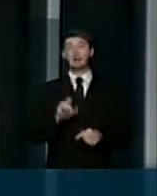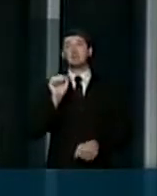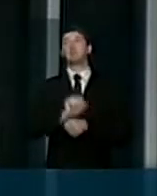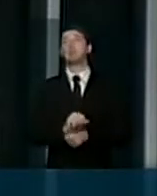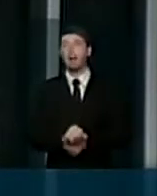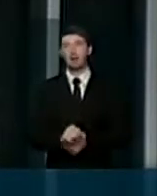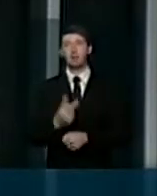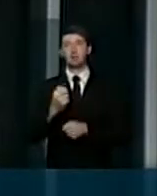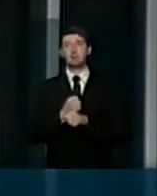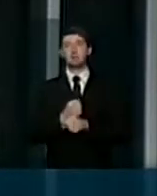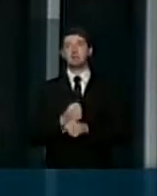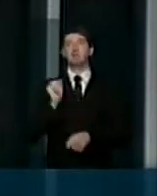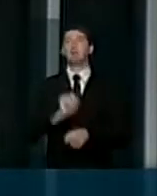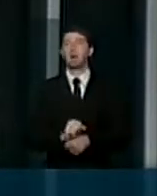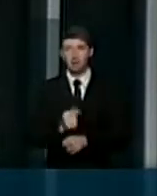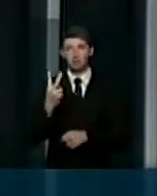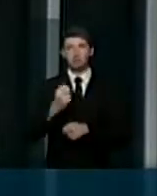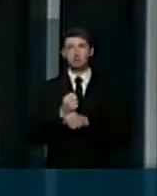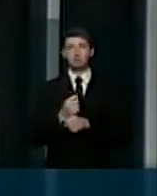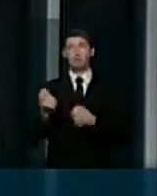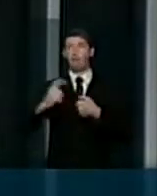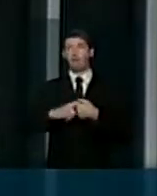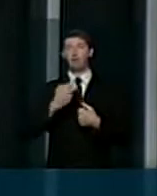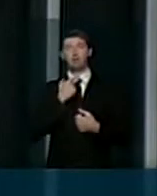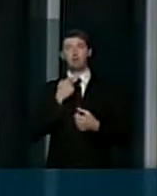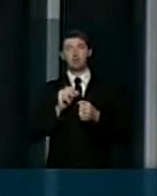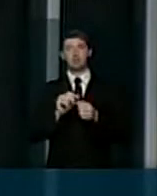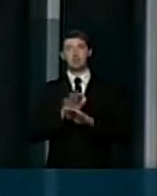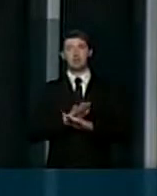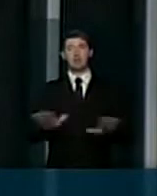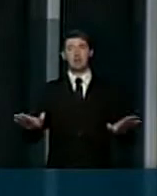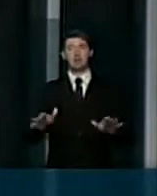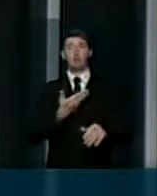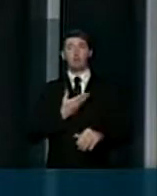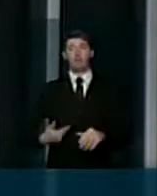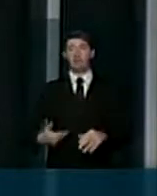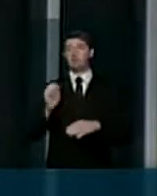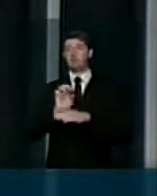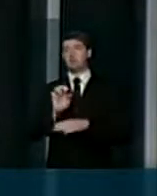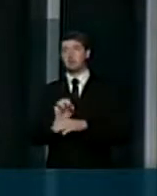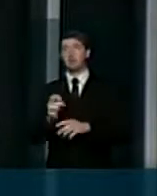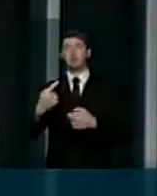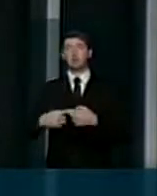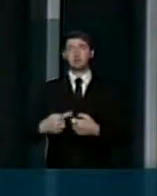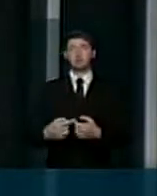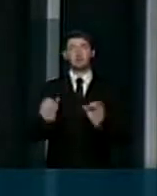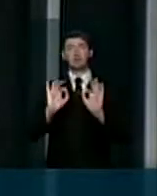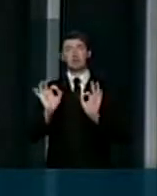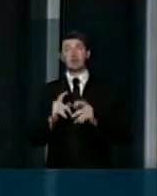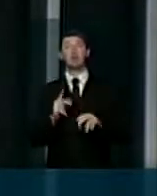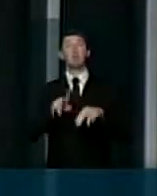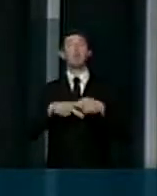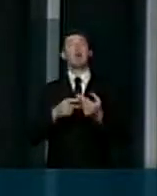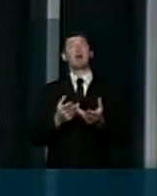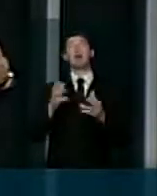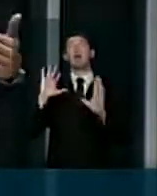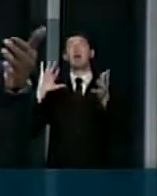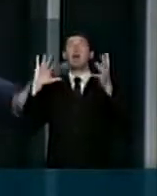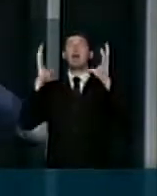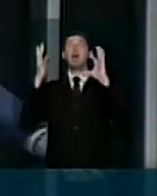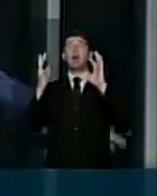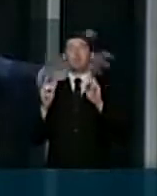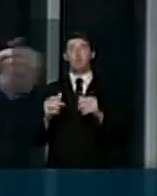anos. Não se pode mais fazer convênio entre governo do Estado, governo municipal, porque é período eleitoral. O